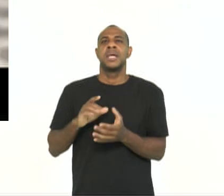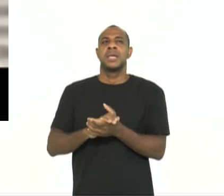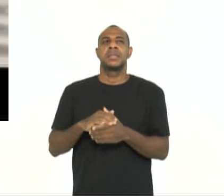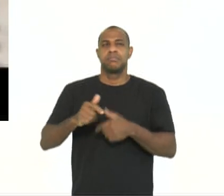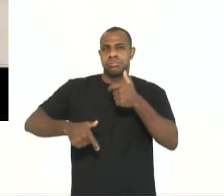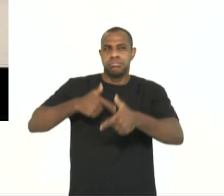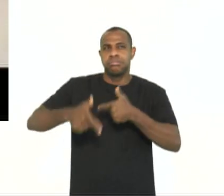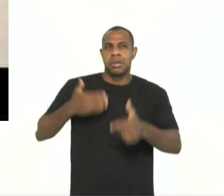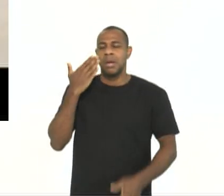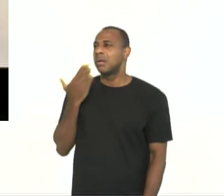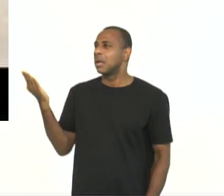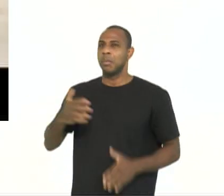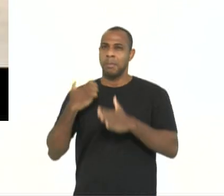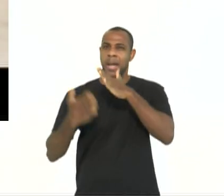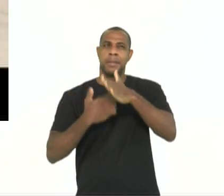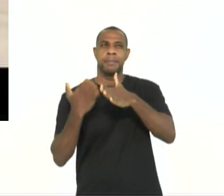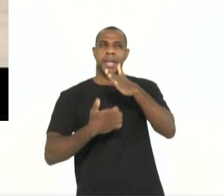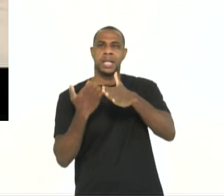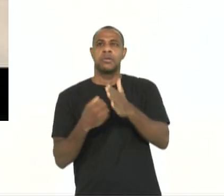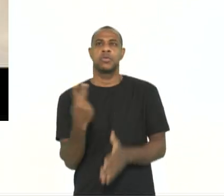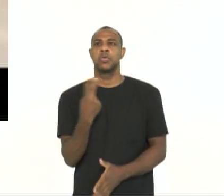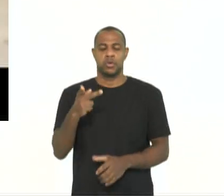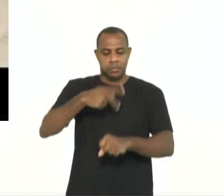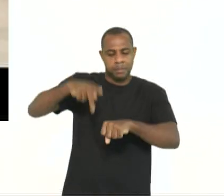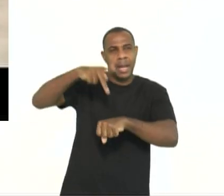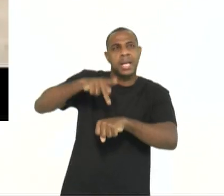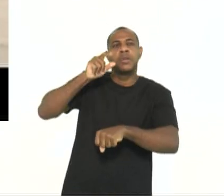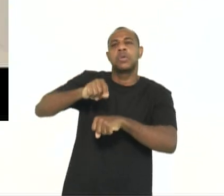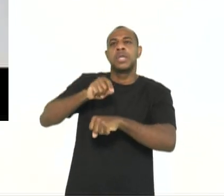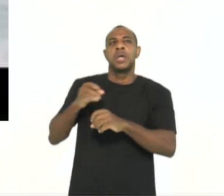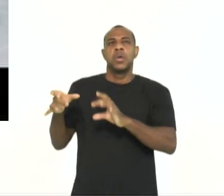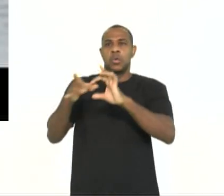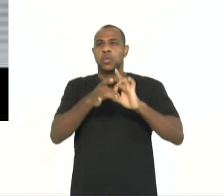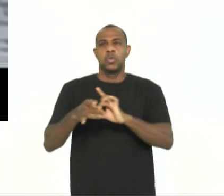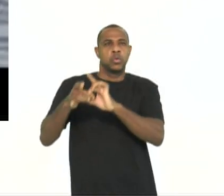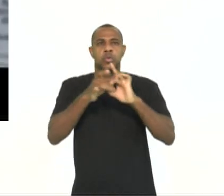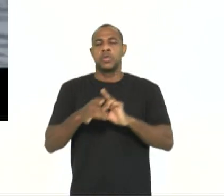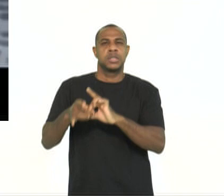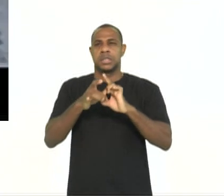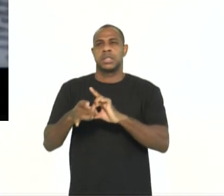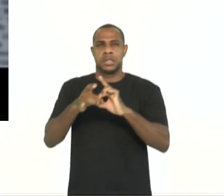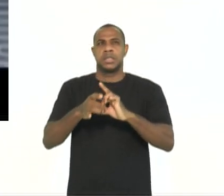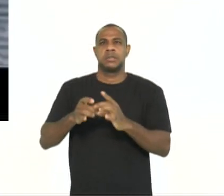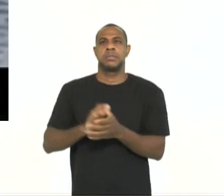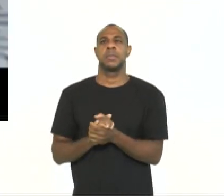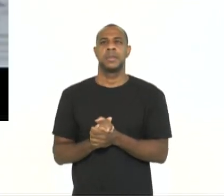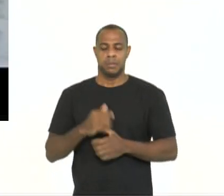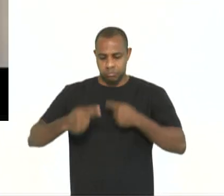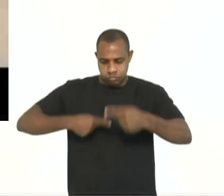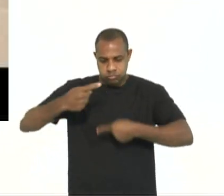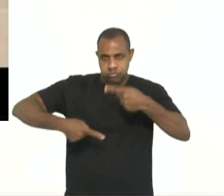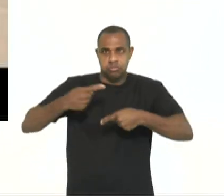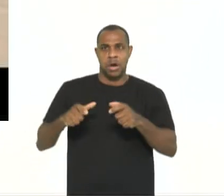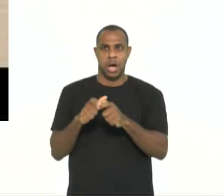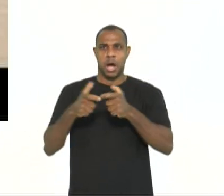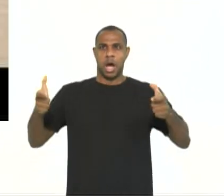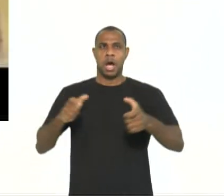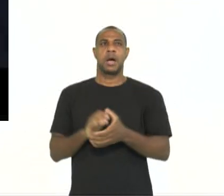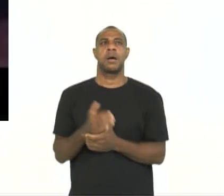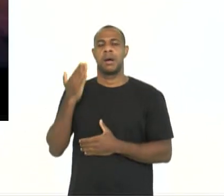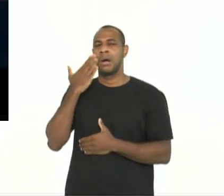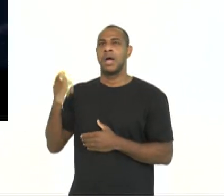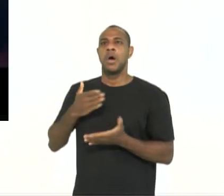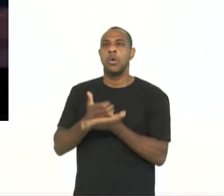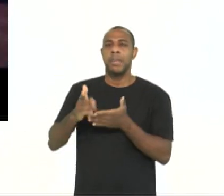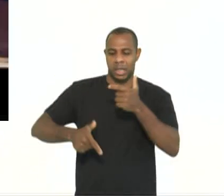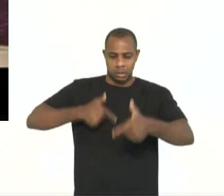Binacional, uma empresa de 2 países unidos para erguer a grande usina. Começam as